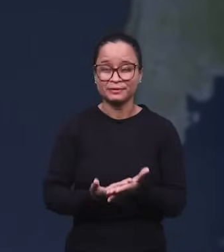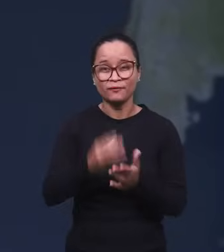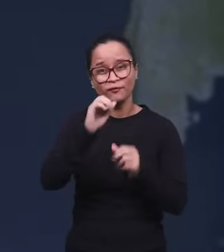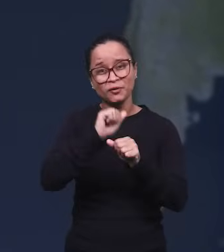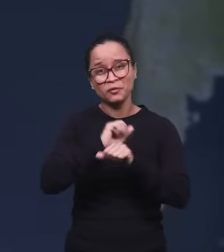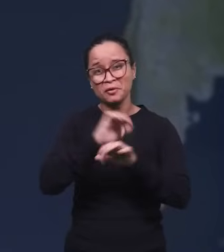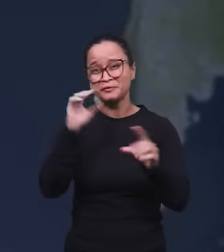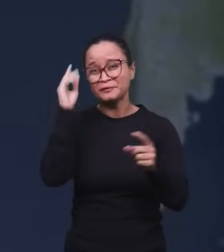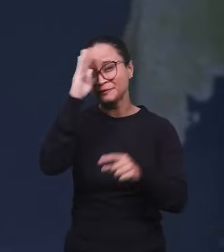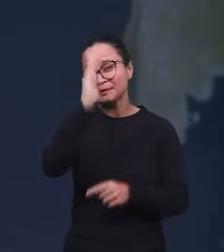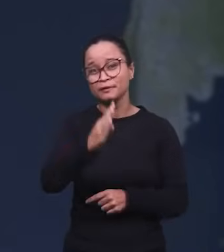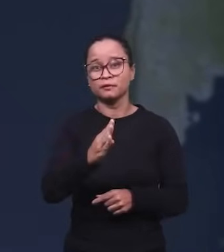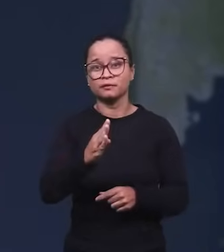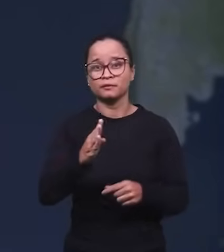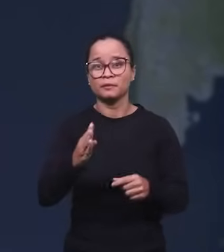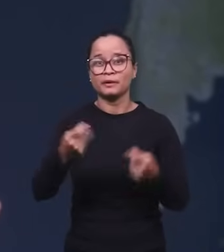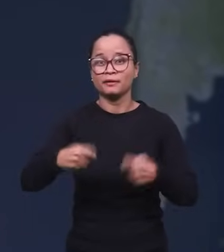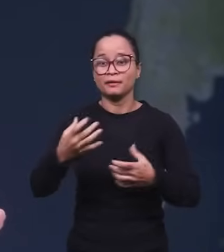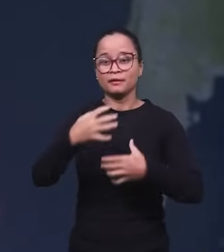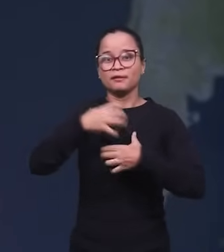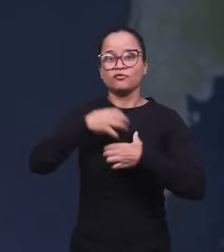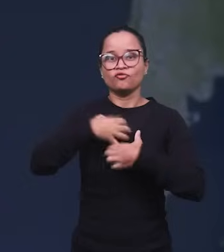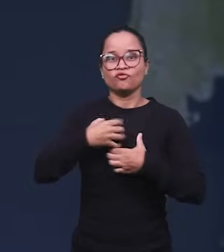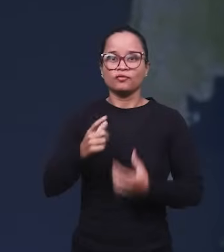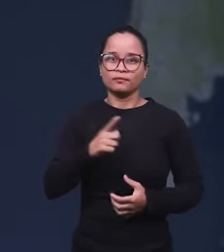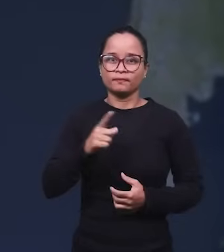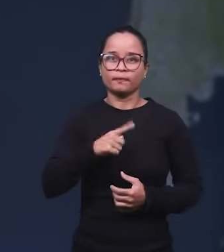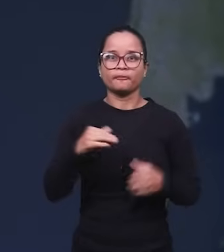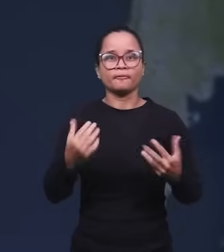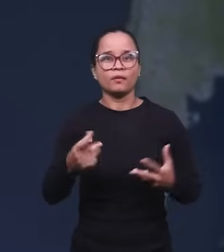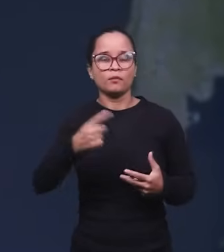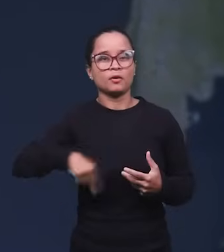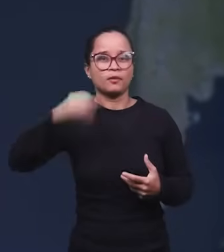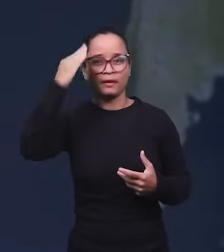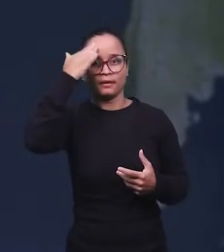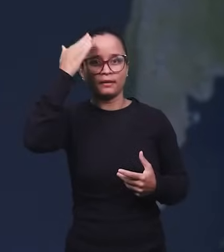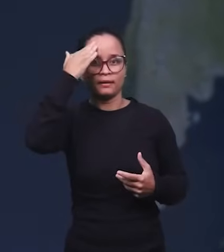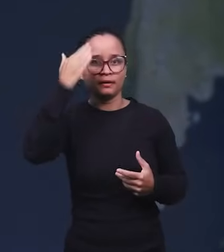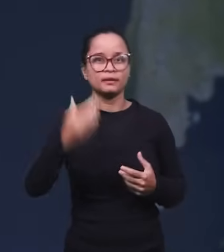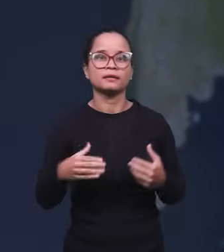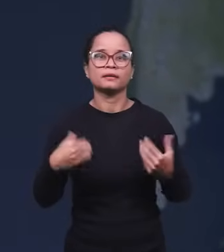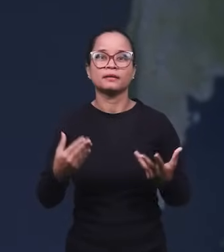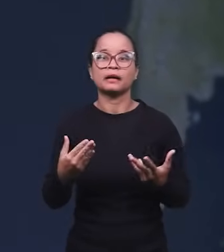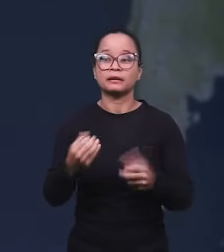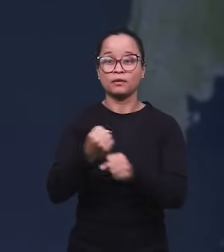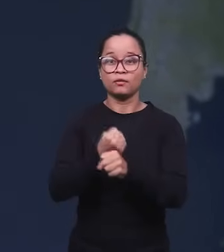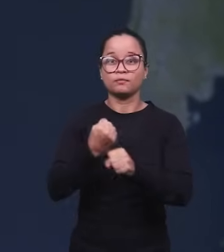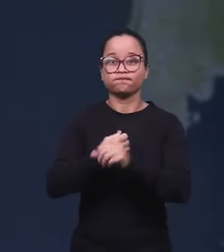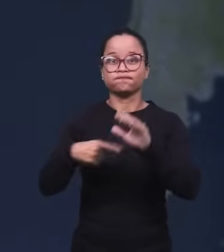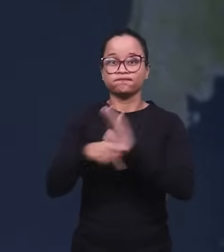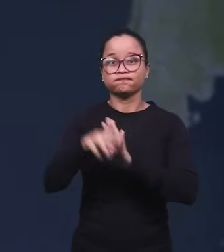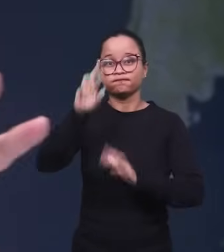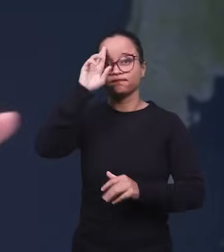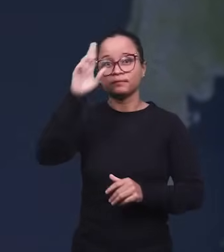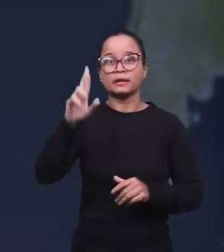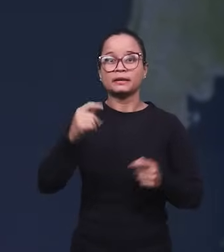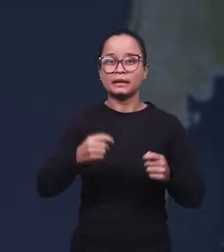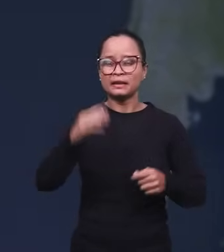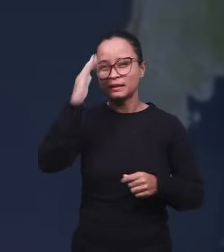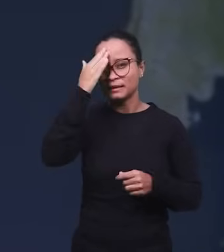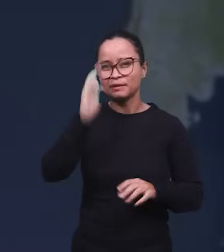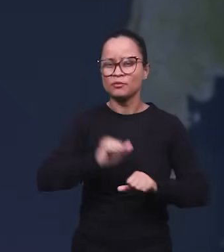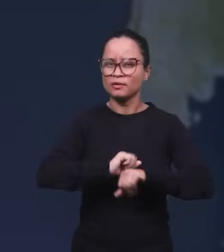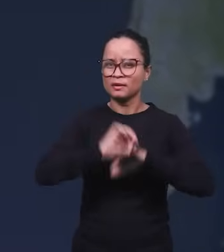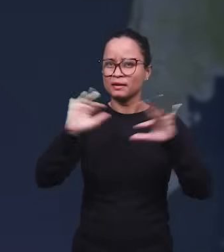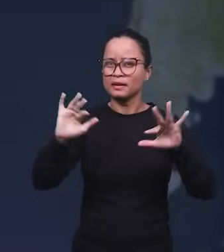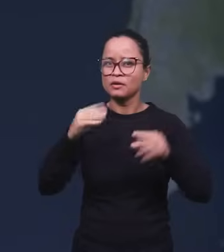essa linguagem numa linguagem que seja compreensível, ou seja, embora aqui para nós, dentro do nosso ambiente da obra, nós entendemos perfeitamente